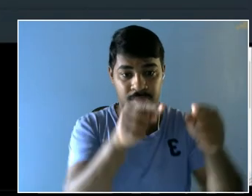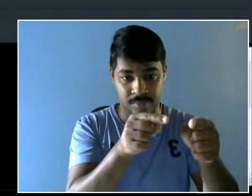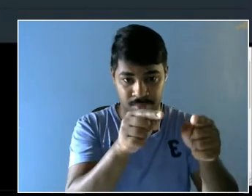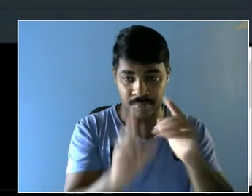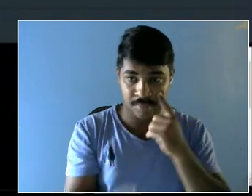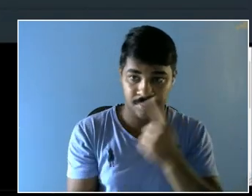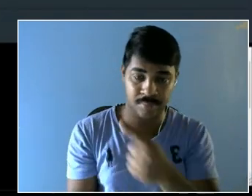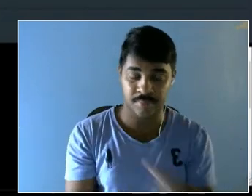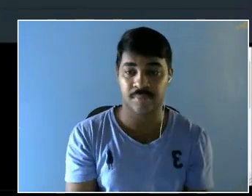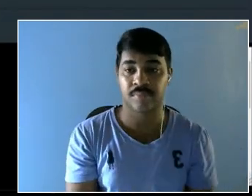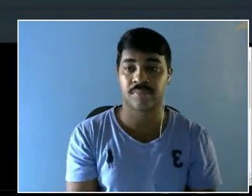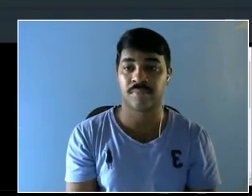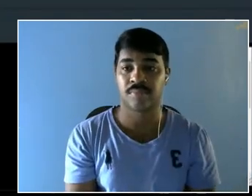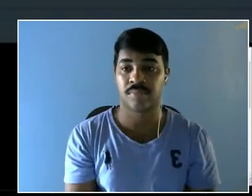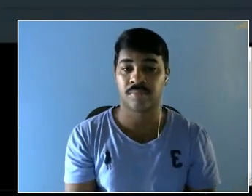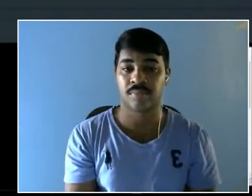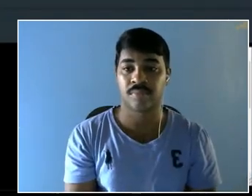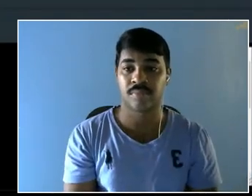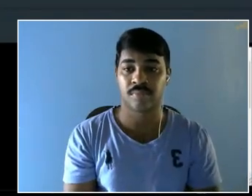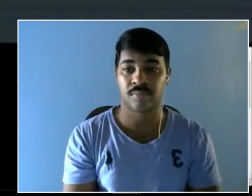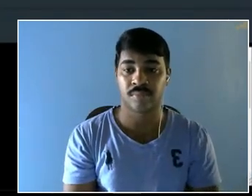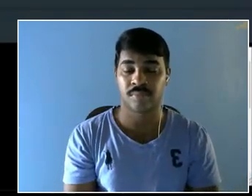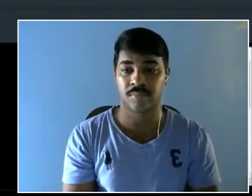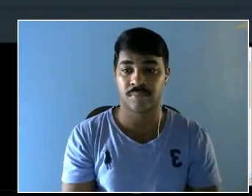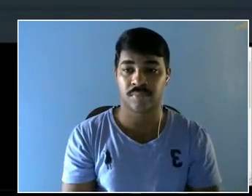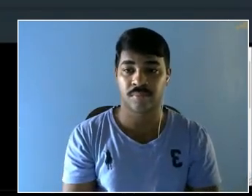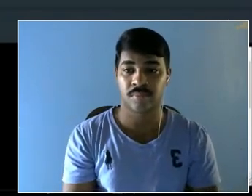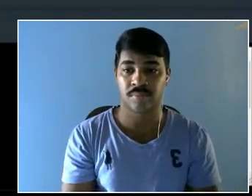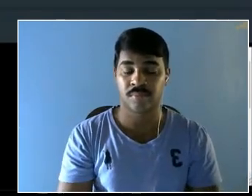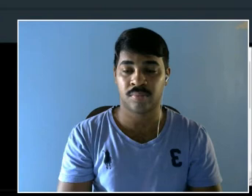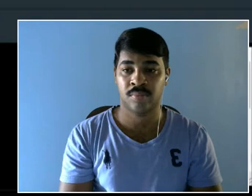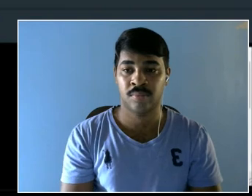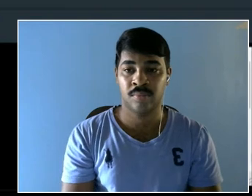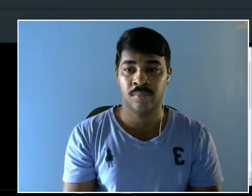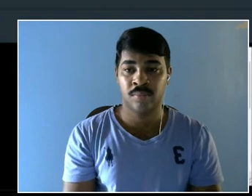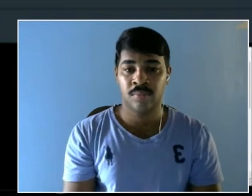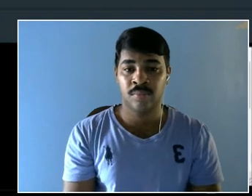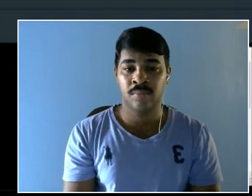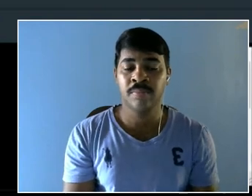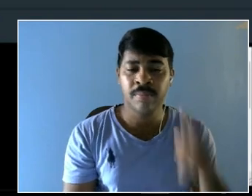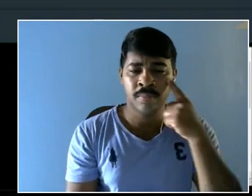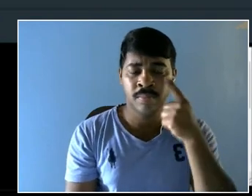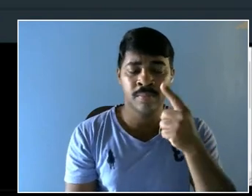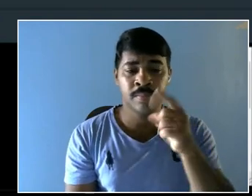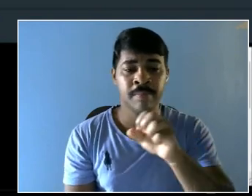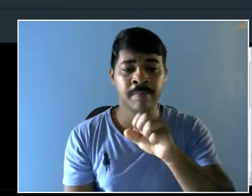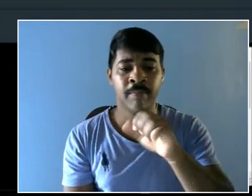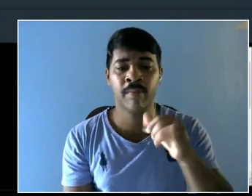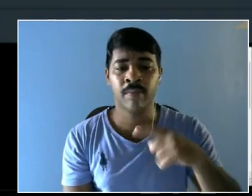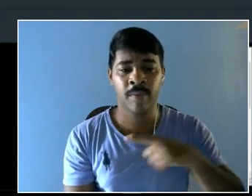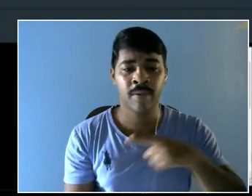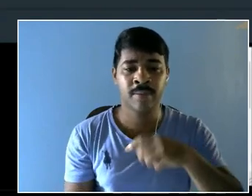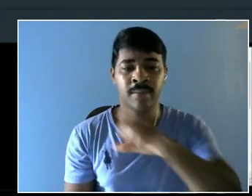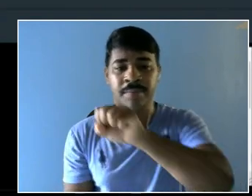parênteses. Dentro dos parênteses, nós colocamos uma condição. Assim como no C, a condição dá verdadeiro